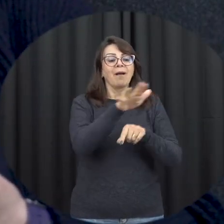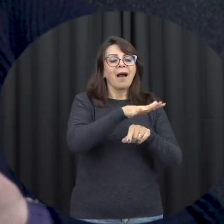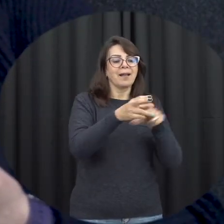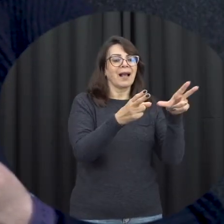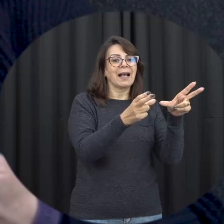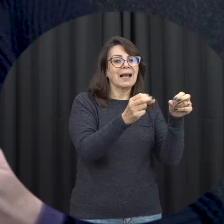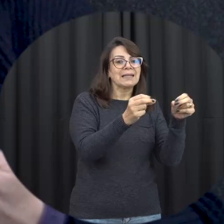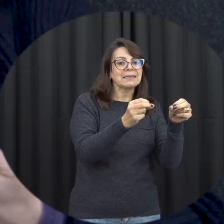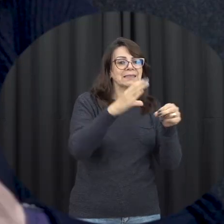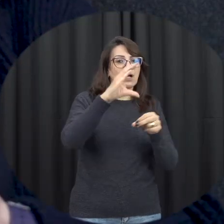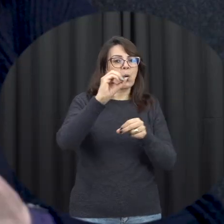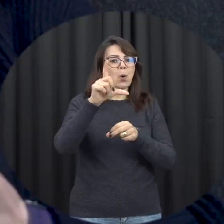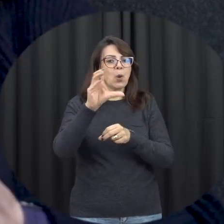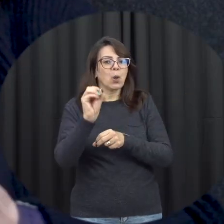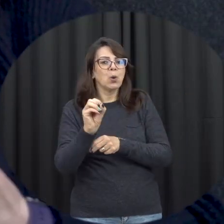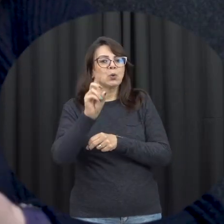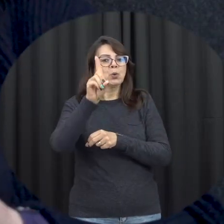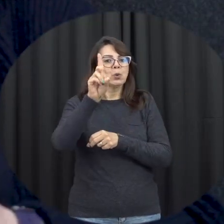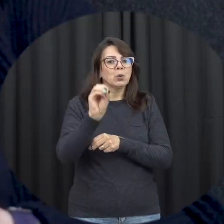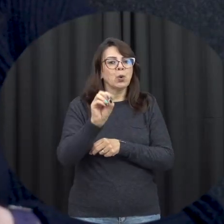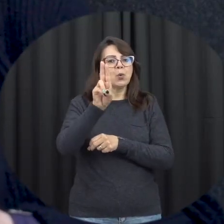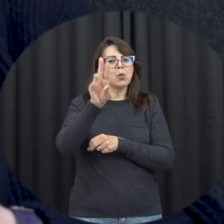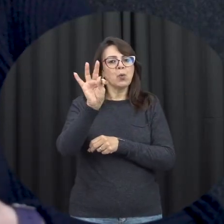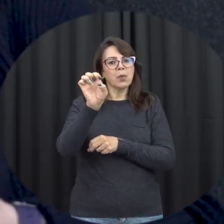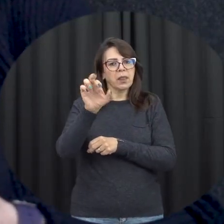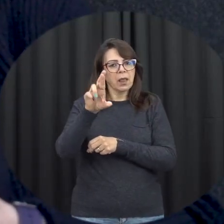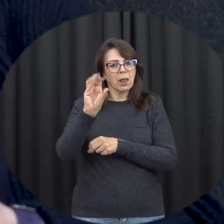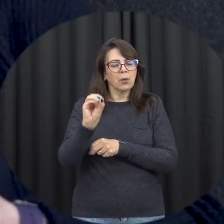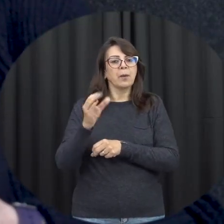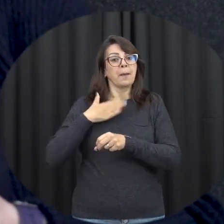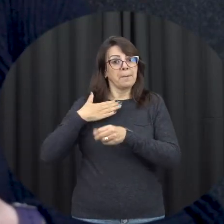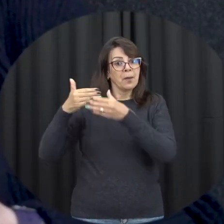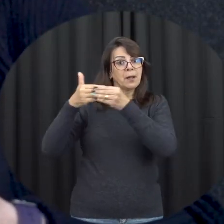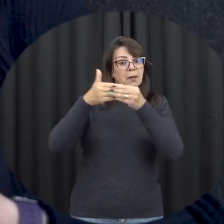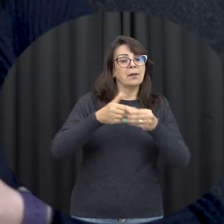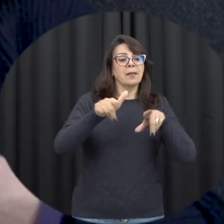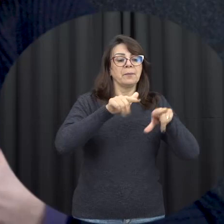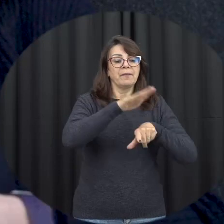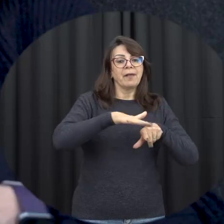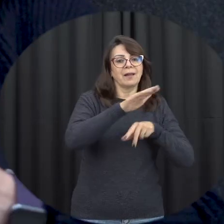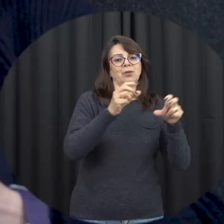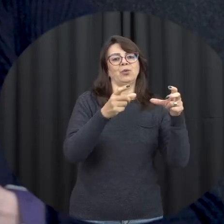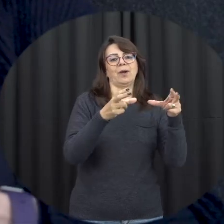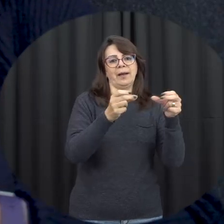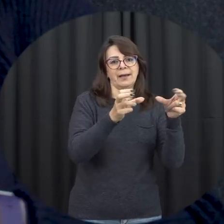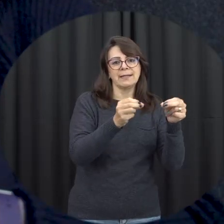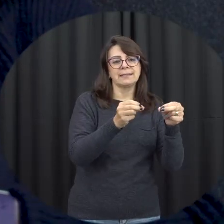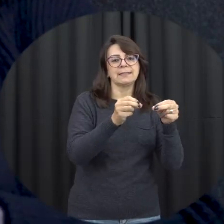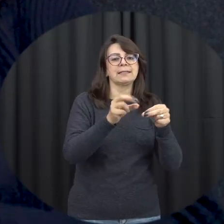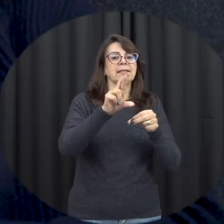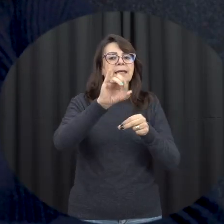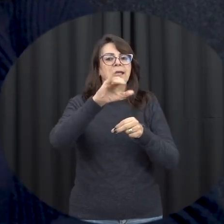câncer do colo do útero. E a minha co-orientadora trabalhava com câncer e fatores de risco. Então, a gente montou um